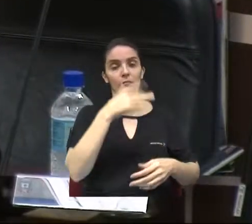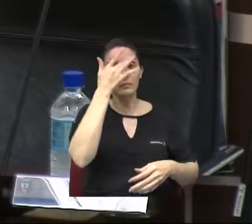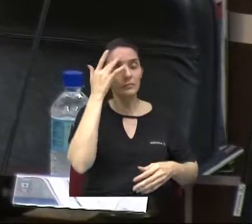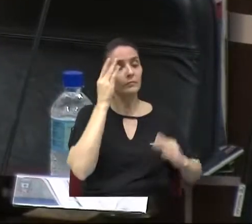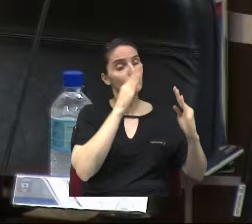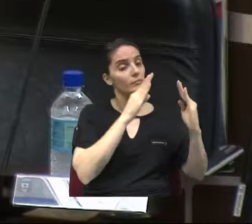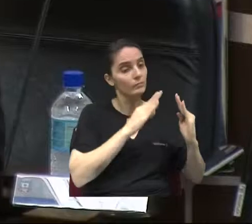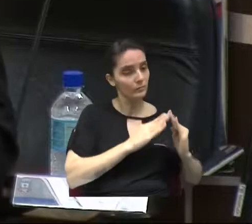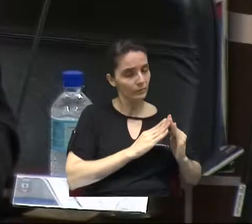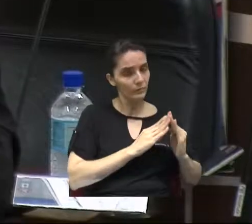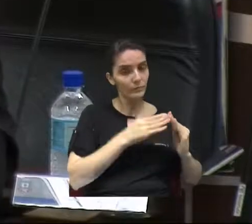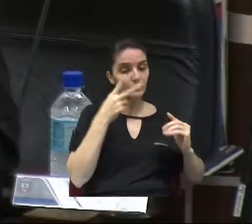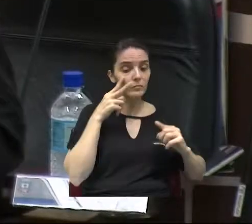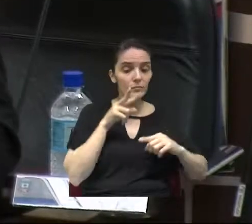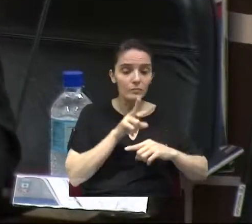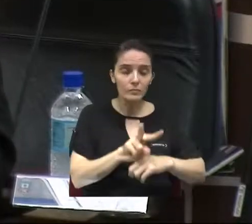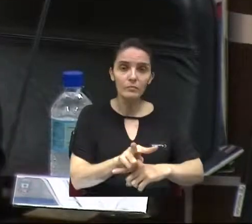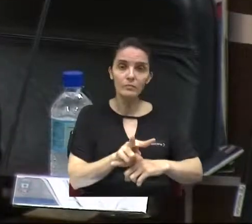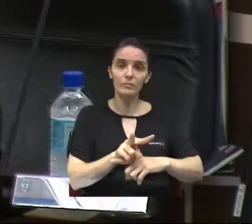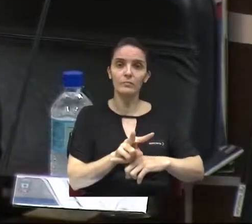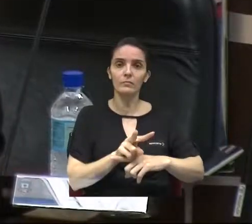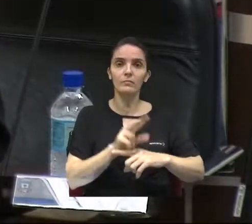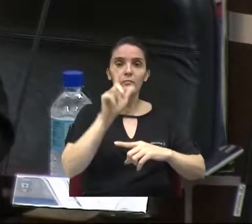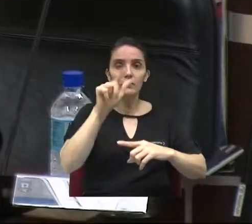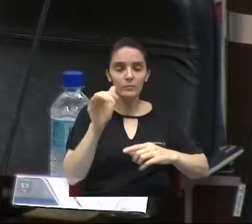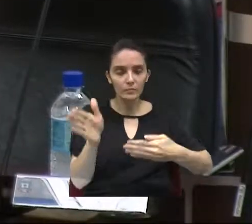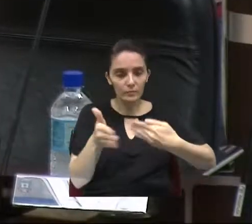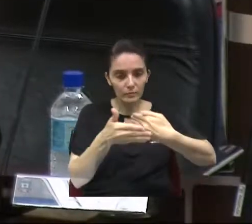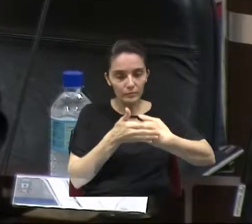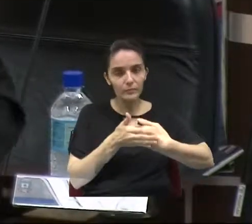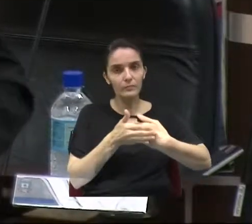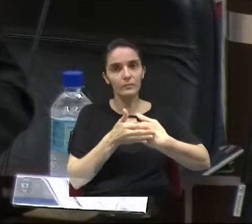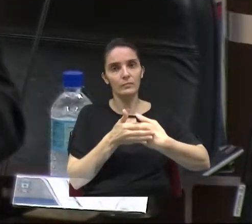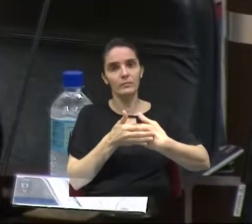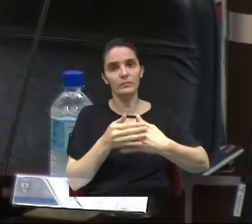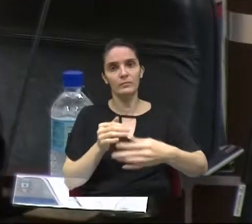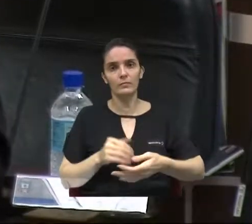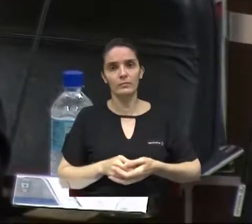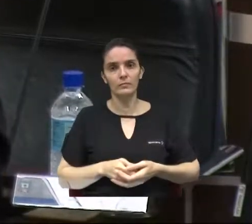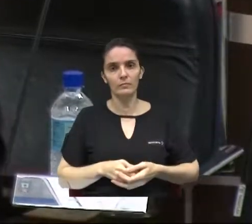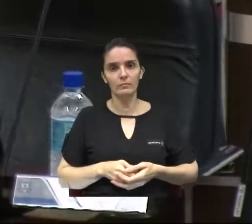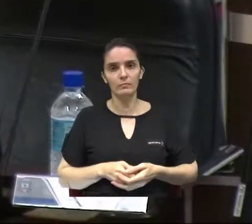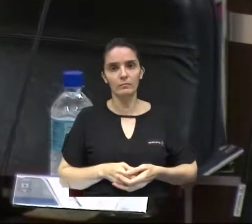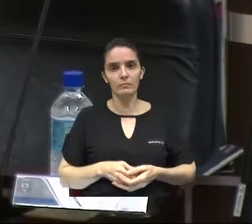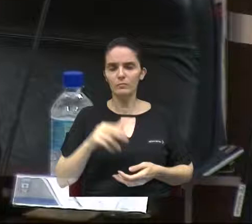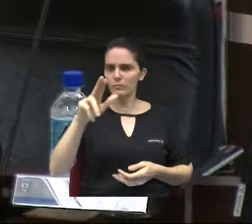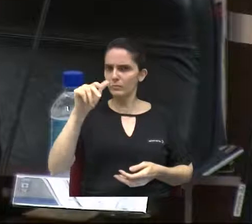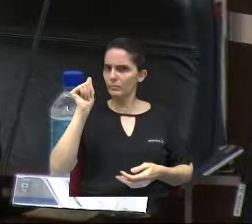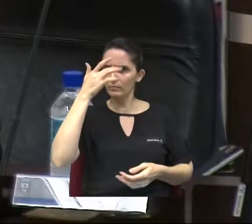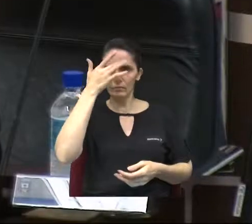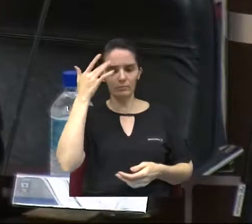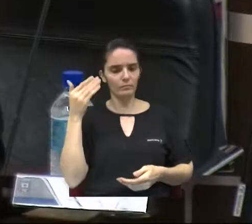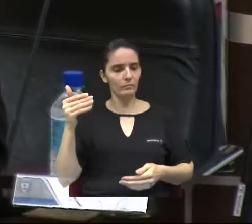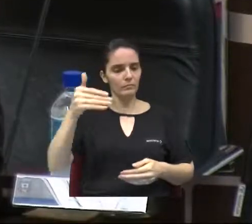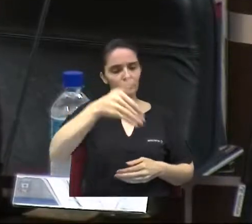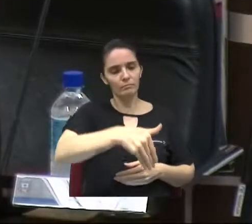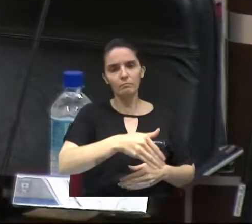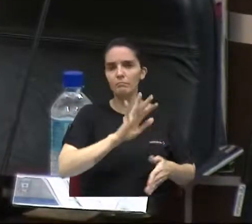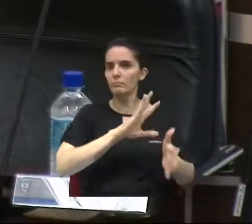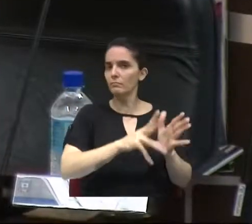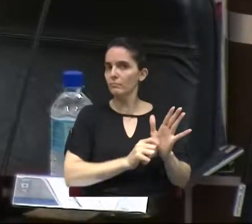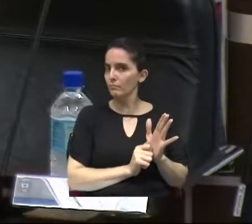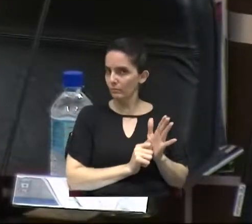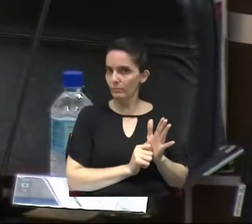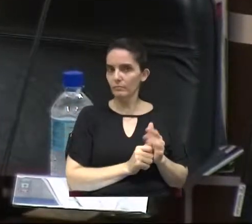do prédio após o fechamento da escola, e dificilmente alguém adentrava dentro daquele espaço público.